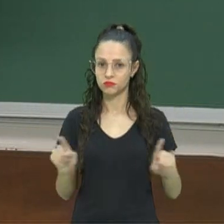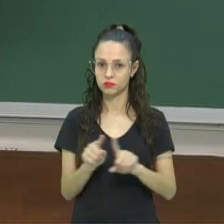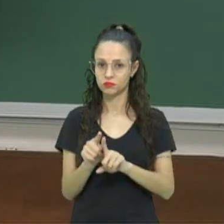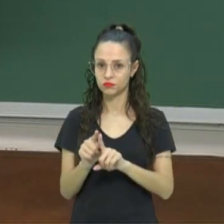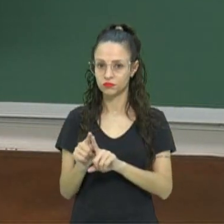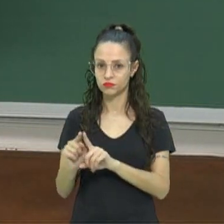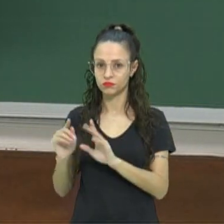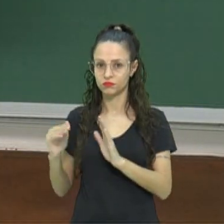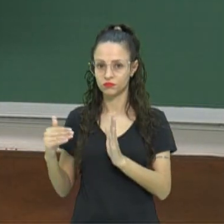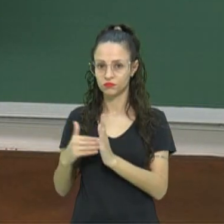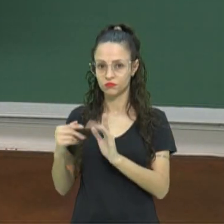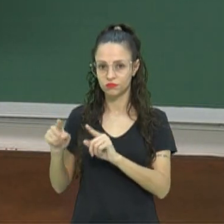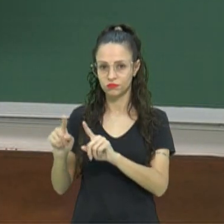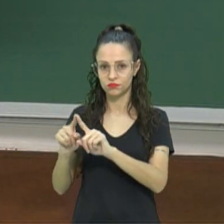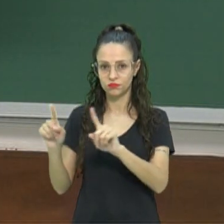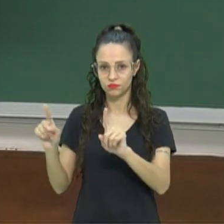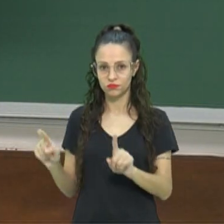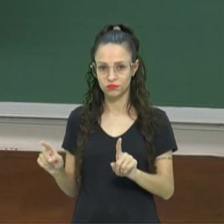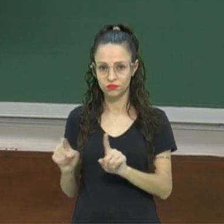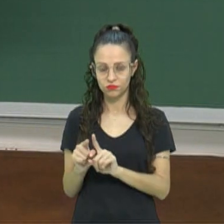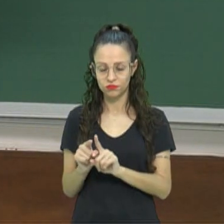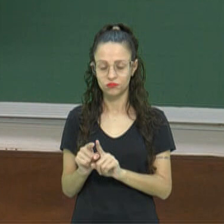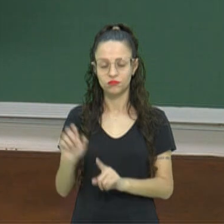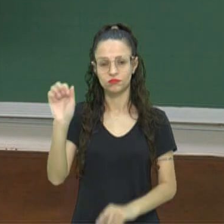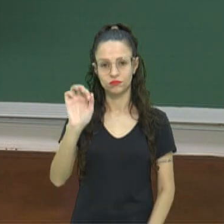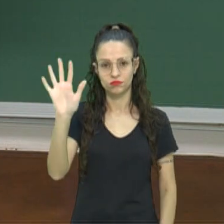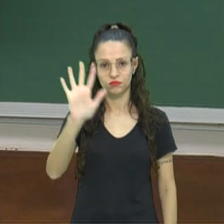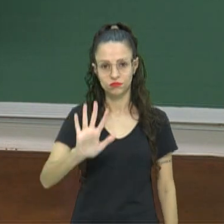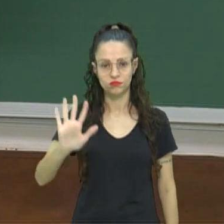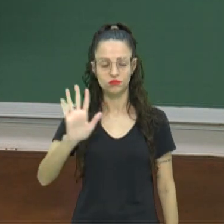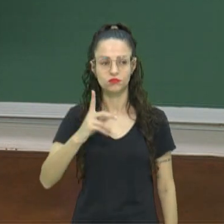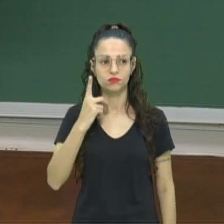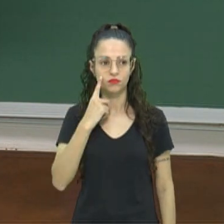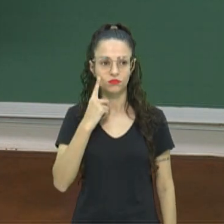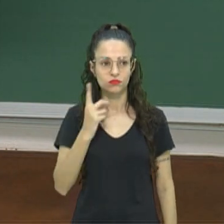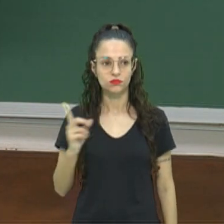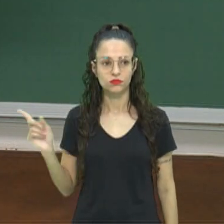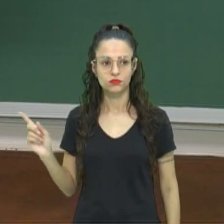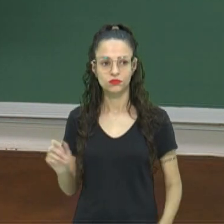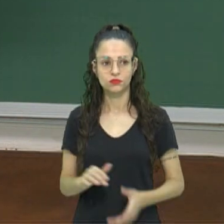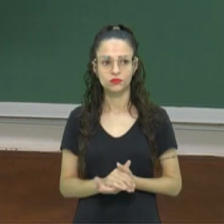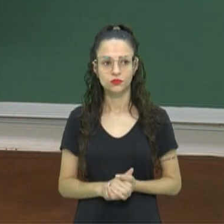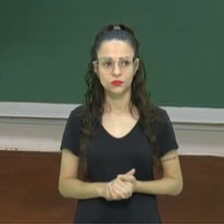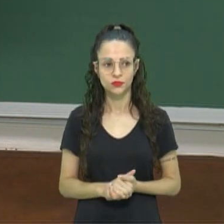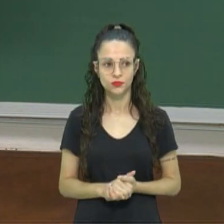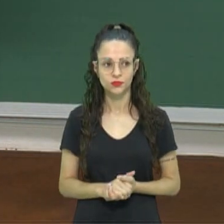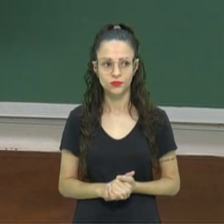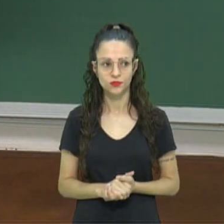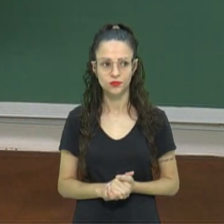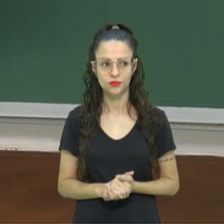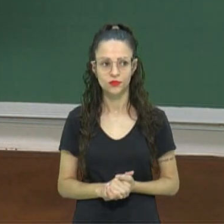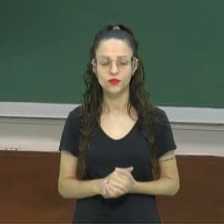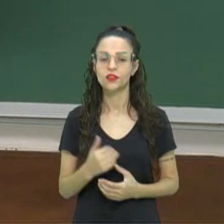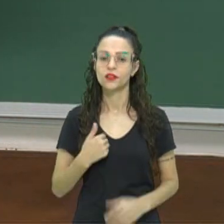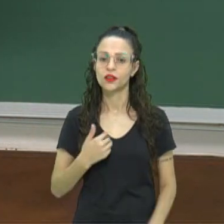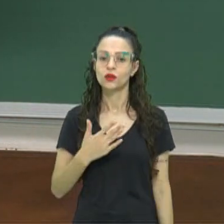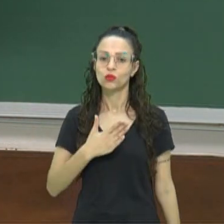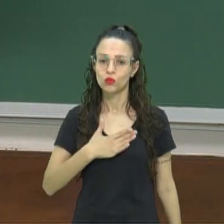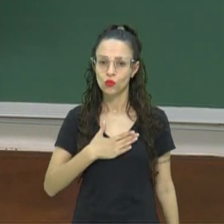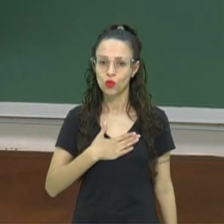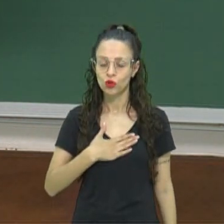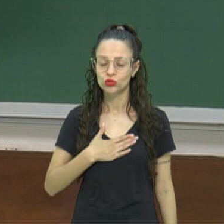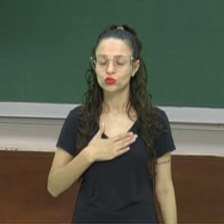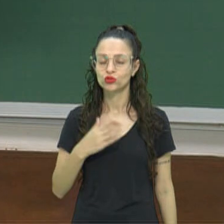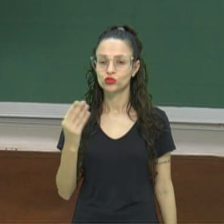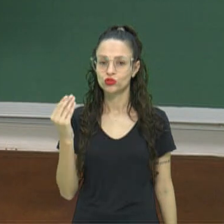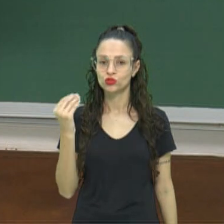o inferior para determinar a área. Então vamos lá. Eu gosto de chamar, certo? Tudo